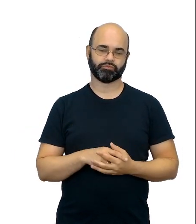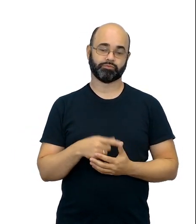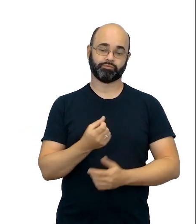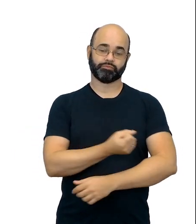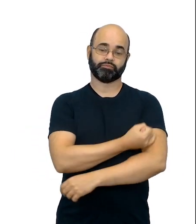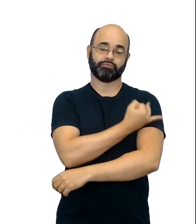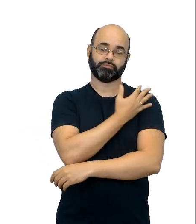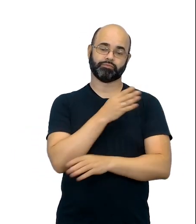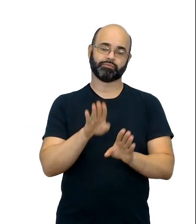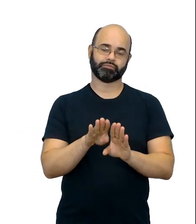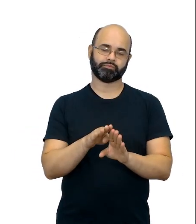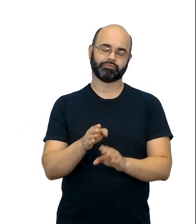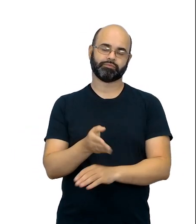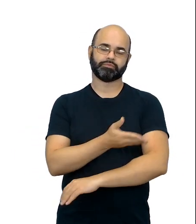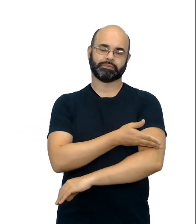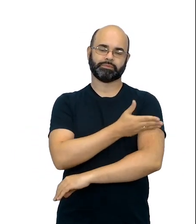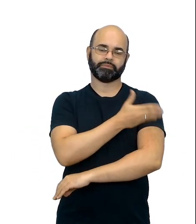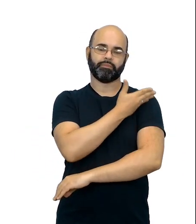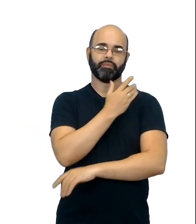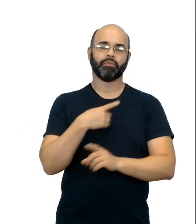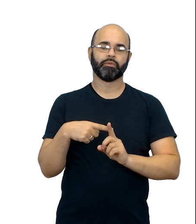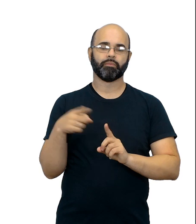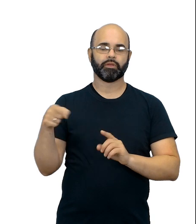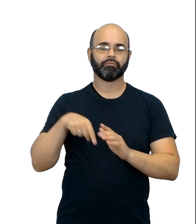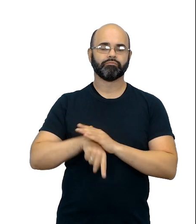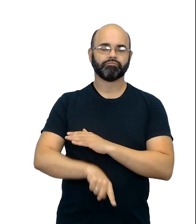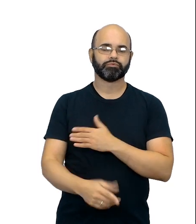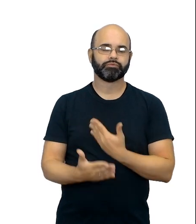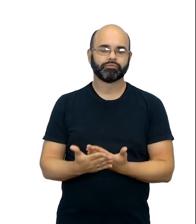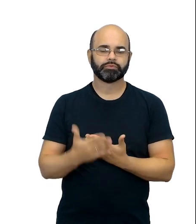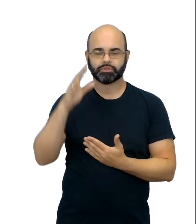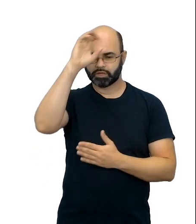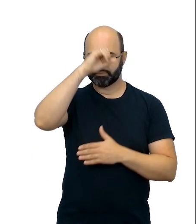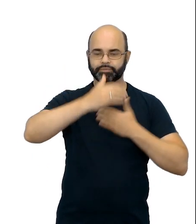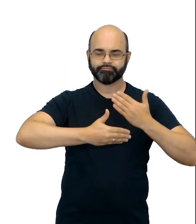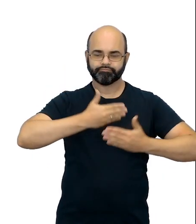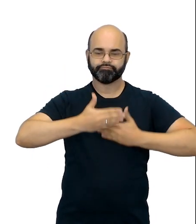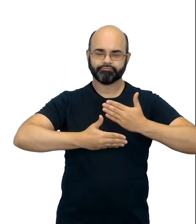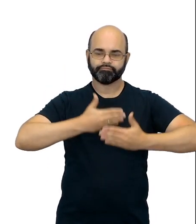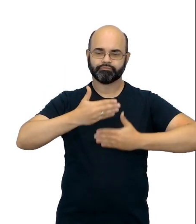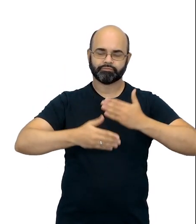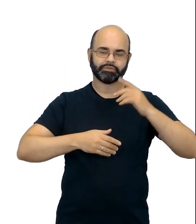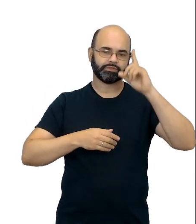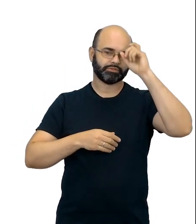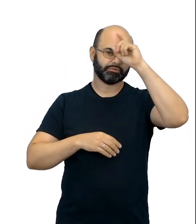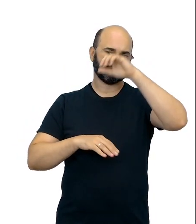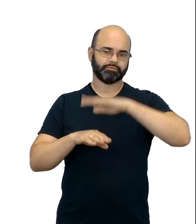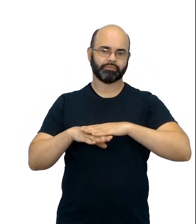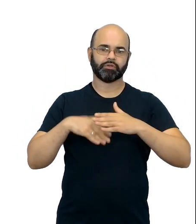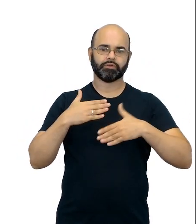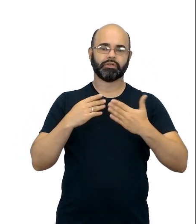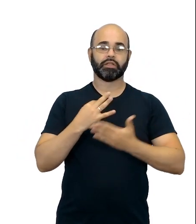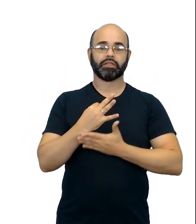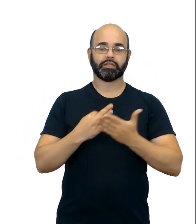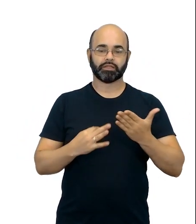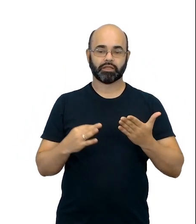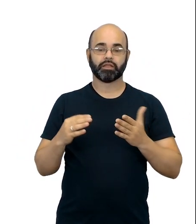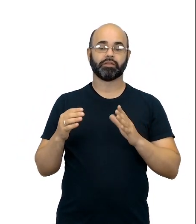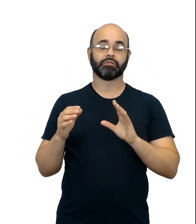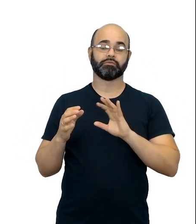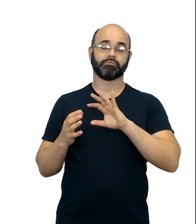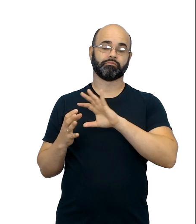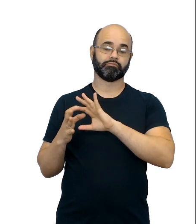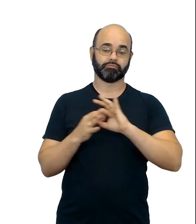nas séries, porque os estudantes vão aprofundando na complexidade e, portanto, podendo produzir textos mais coerentes